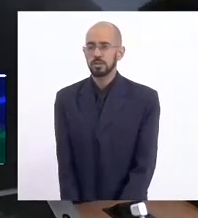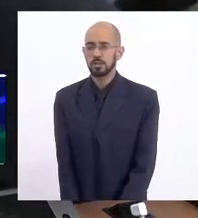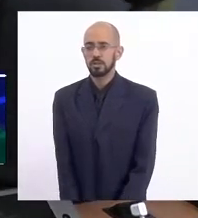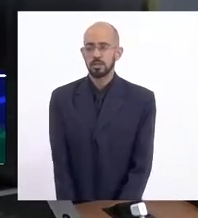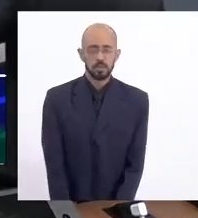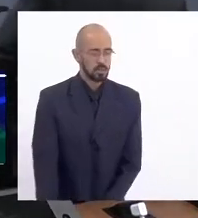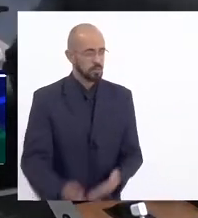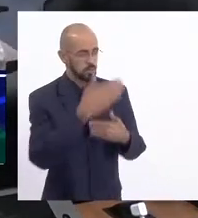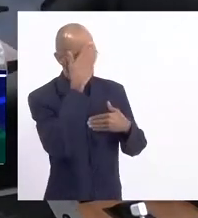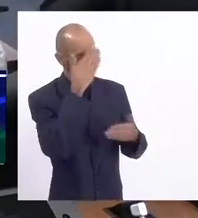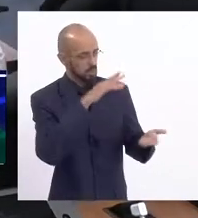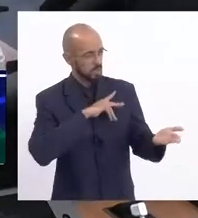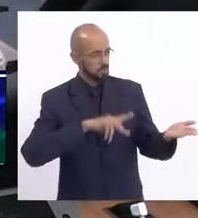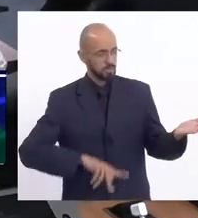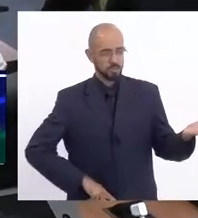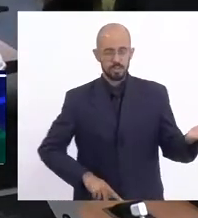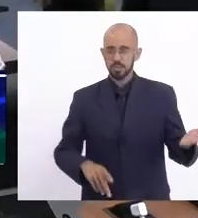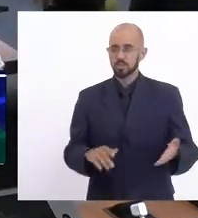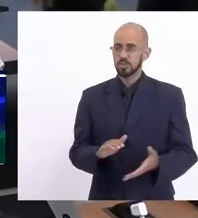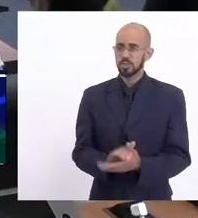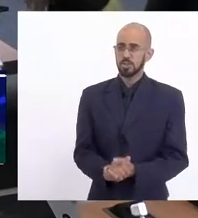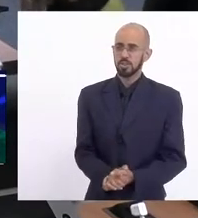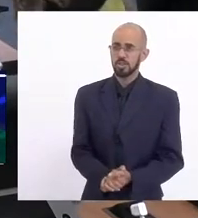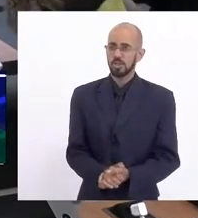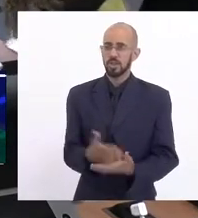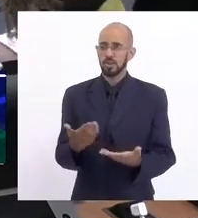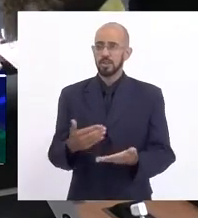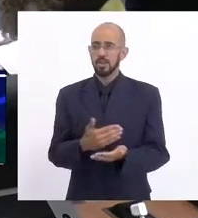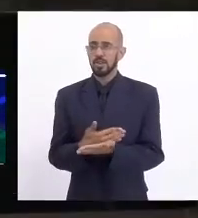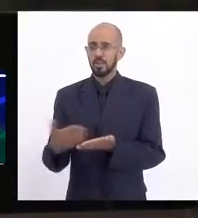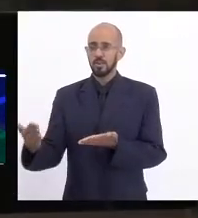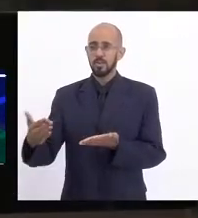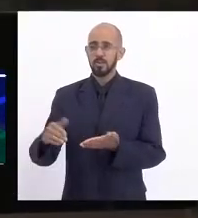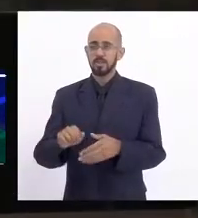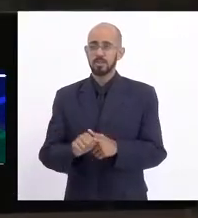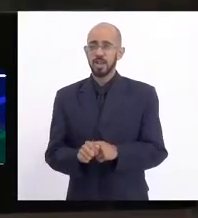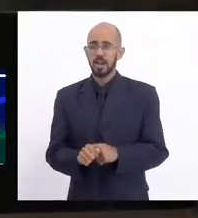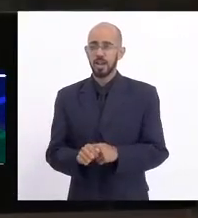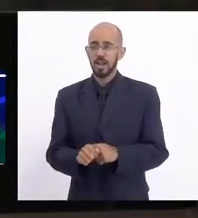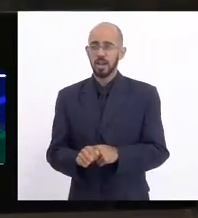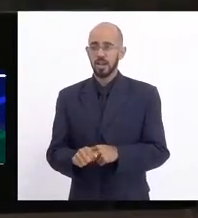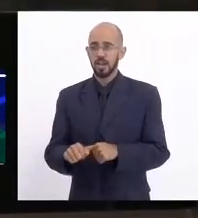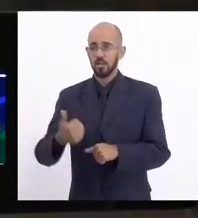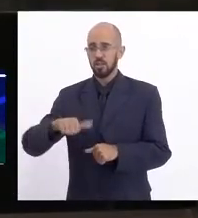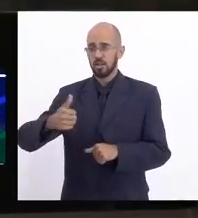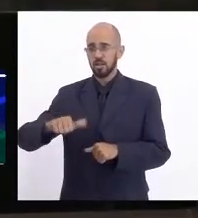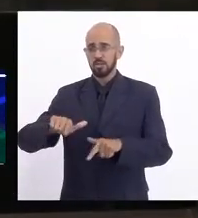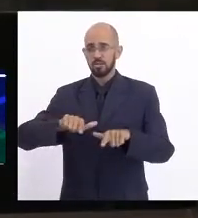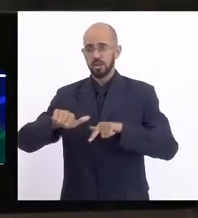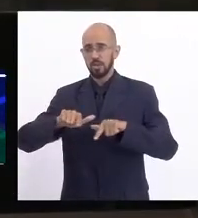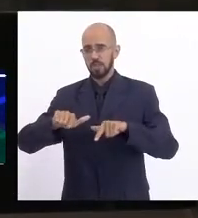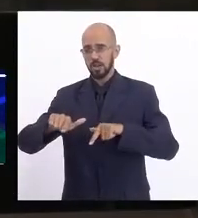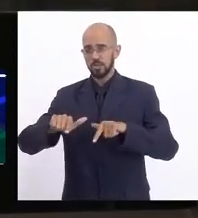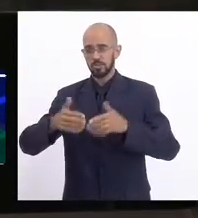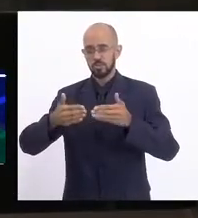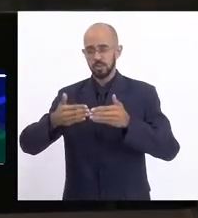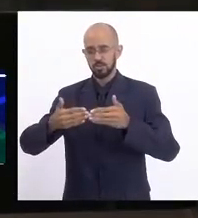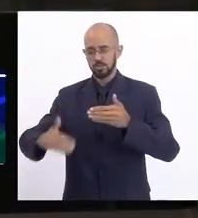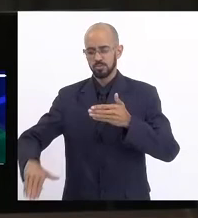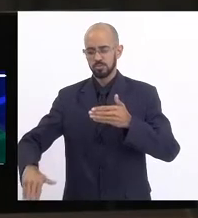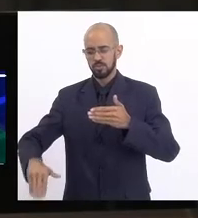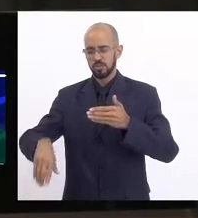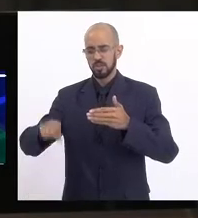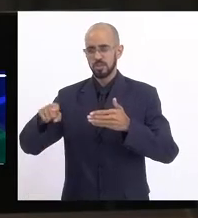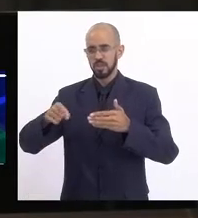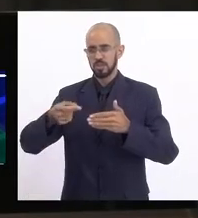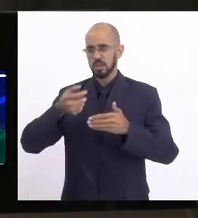Obrigado, presidente. Queria iniciar minha fala parabenizando o trabalho dos meus colegas. Apesar da divergência ideológica